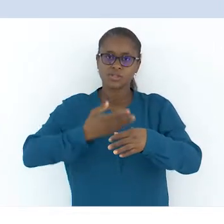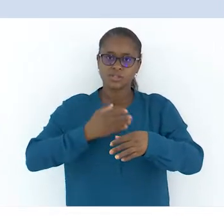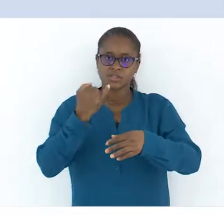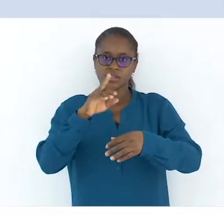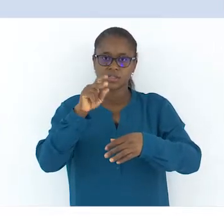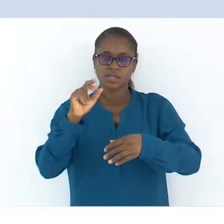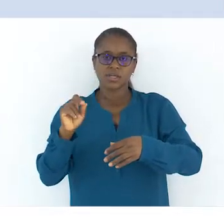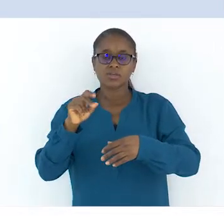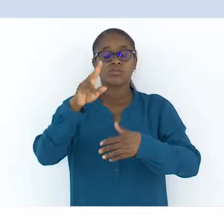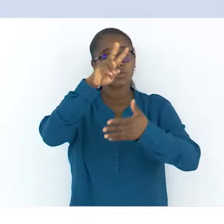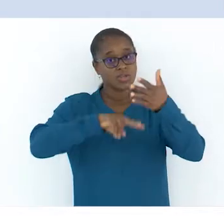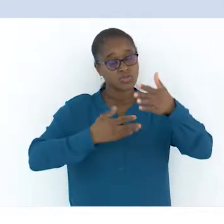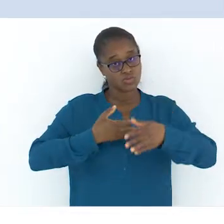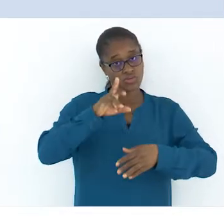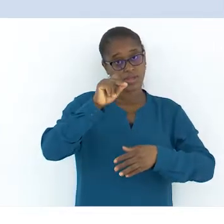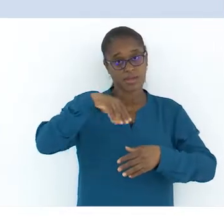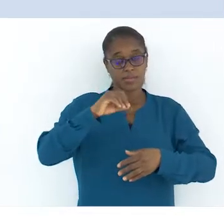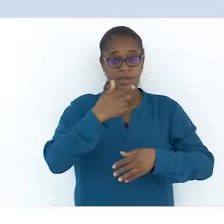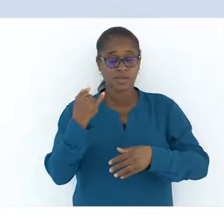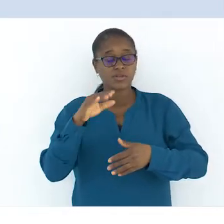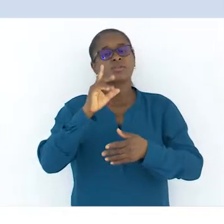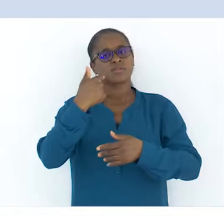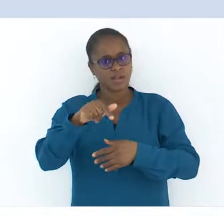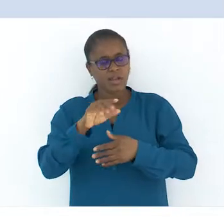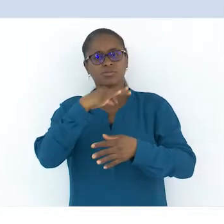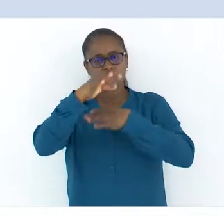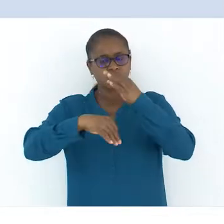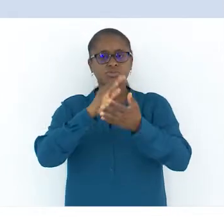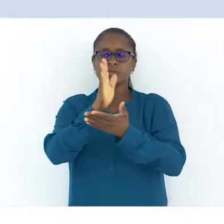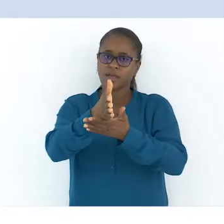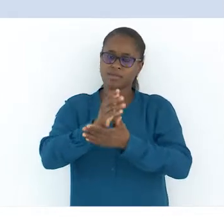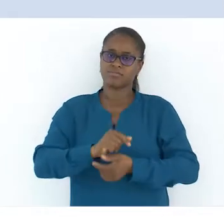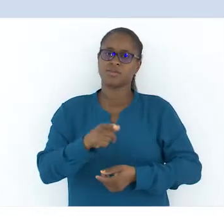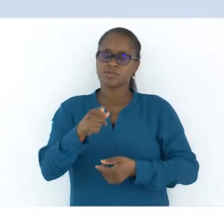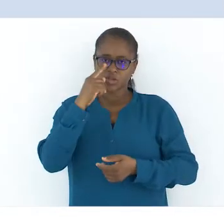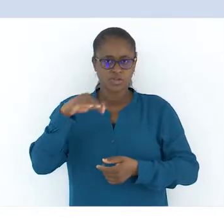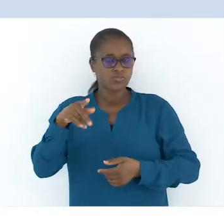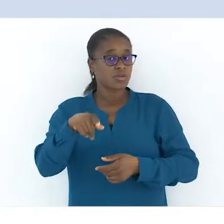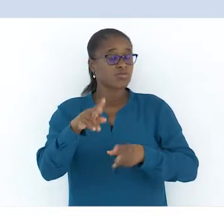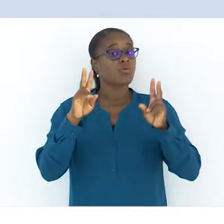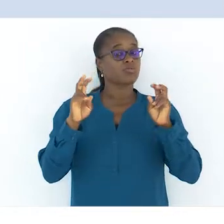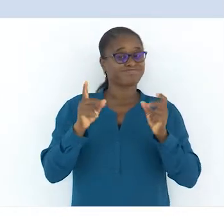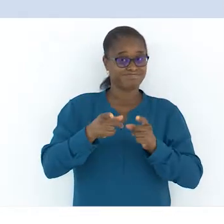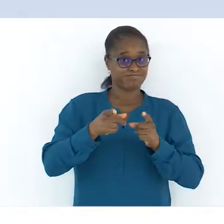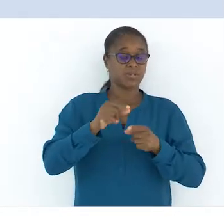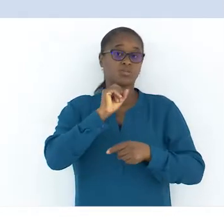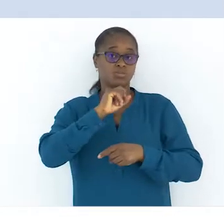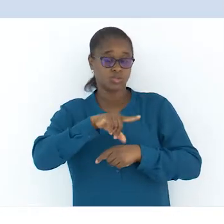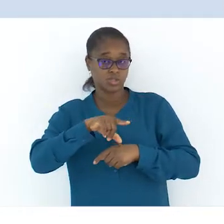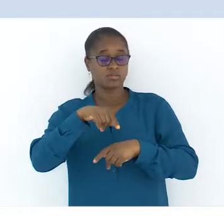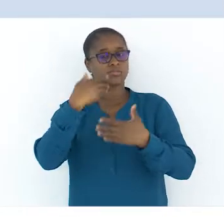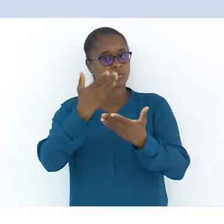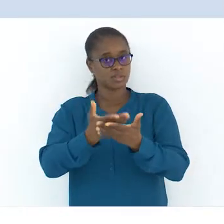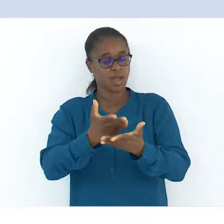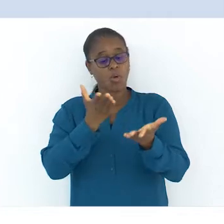texto dramático predomina o discurso direto. Meninos, esses são os aspectos em que podemos